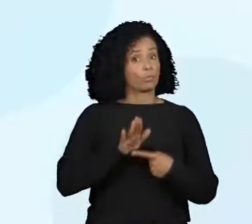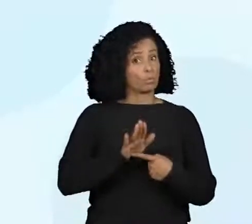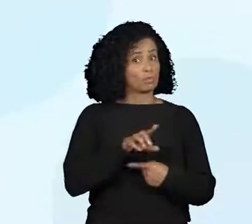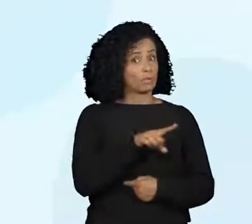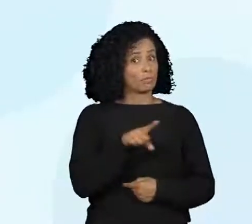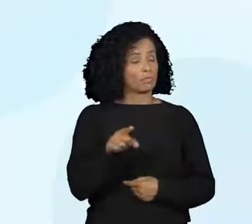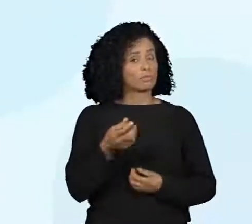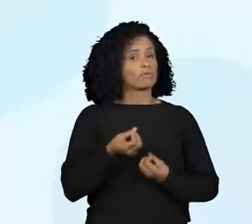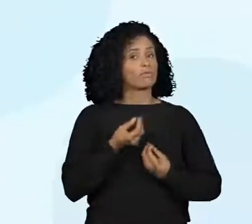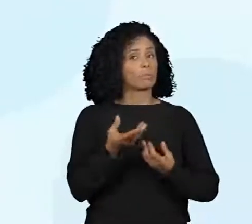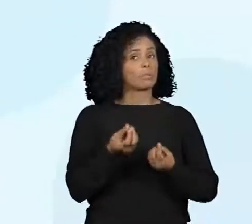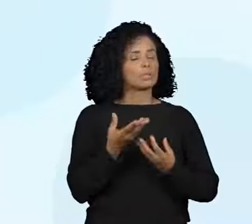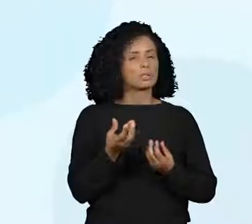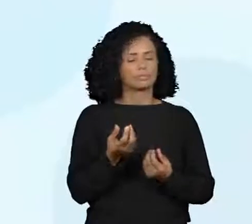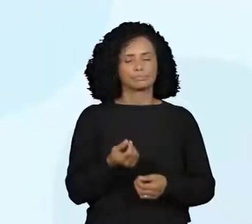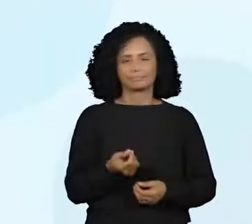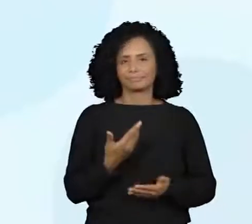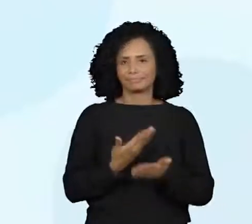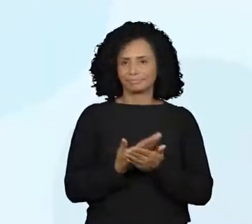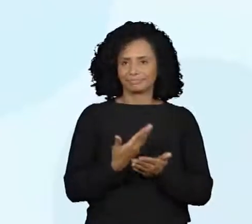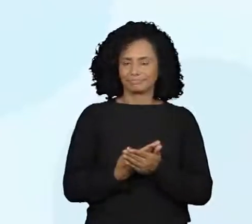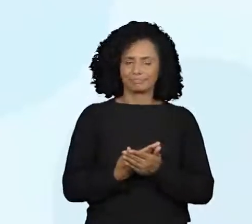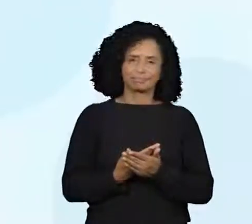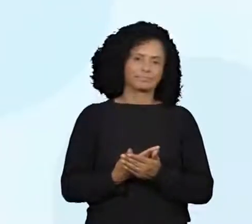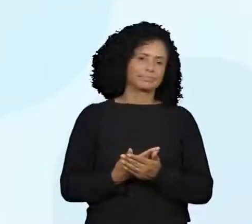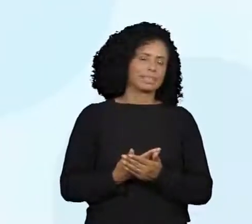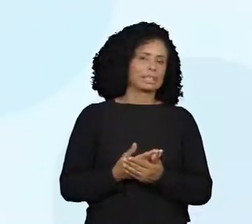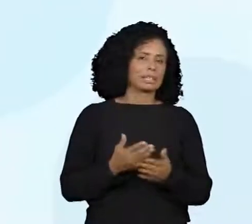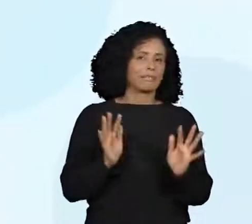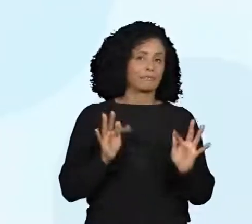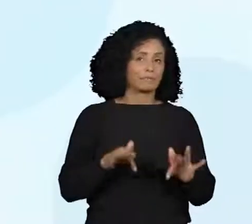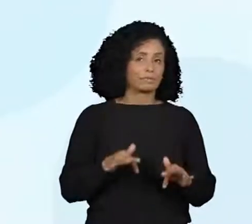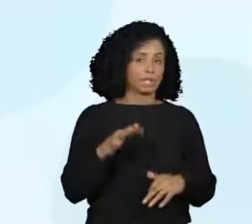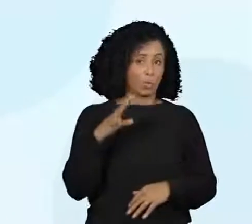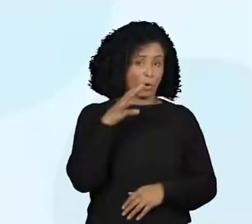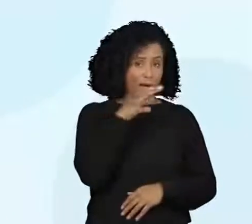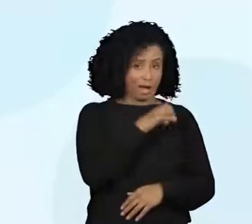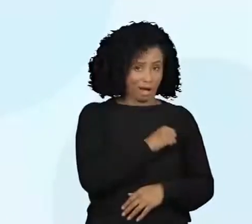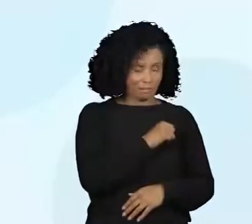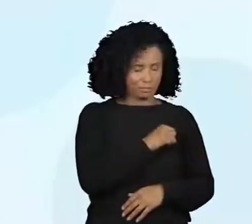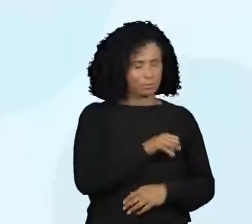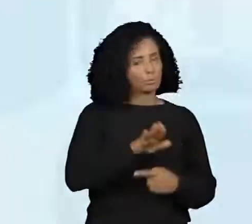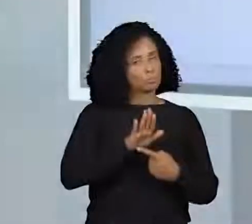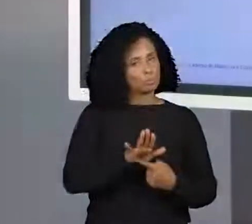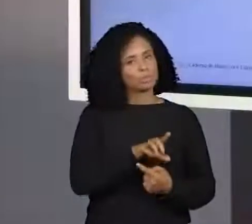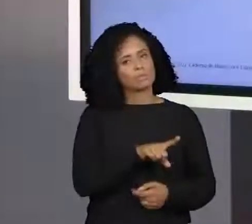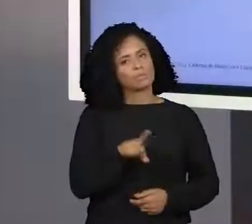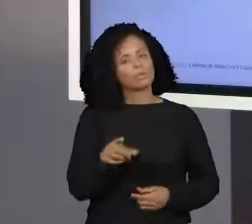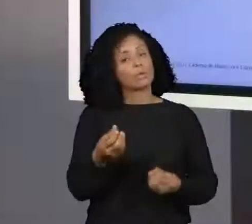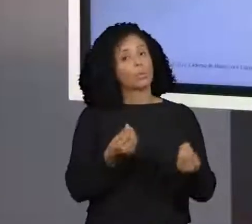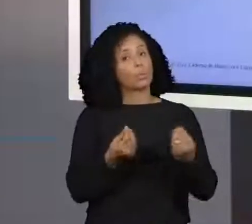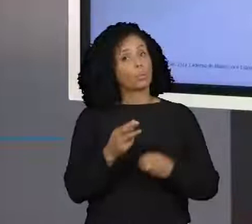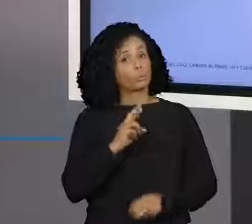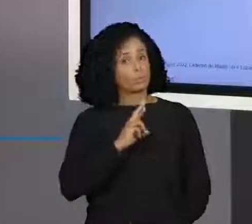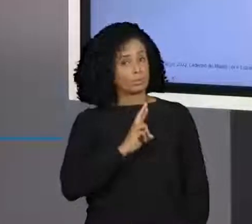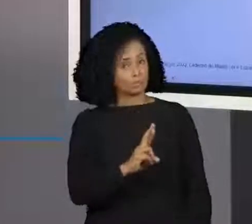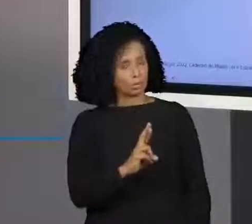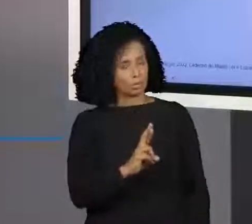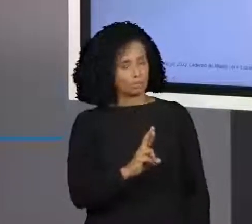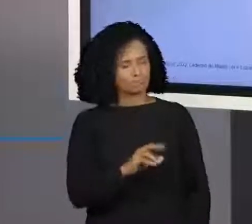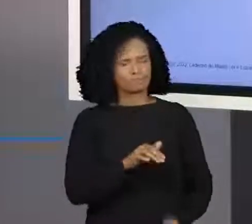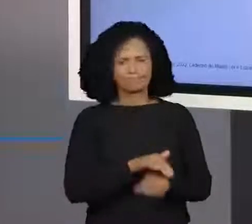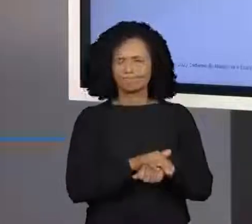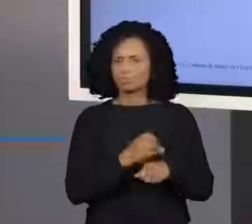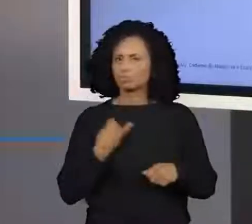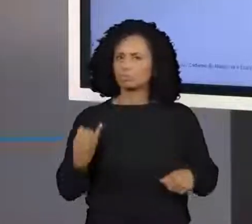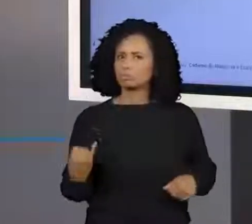aqui pra gente, como a nossa aula é curta, a gente não vai voltar no texto. Então, já trouxe a informação. Mas é importante, sempre que eu